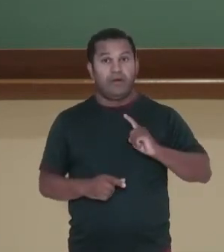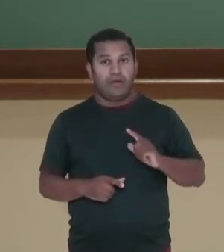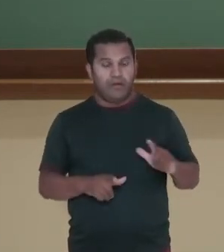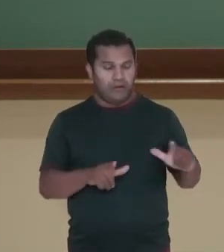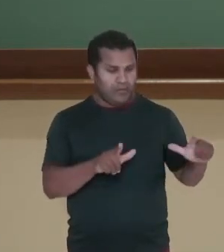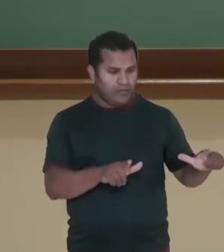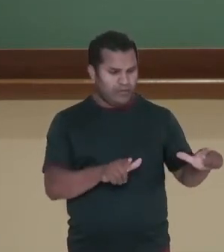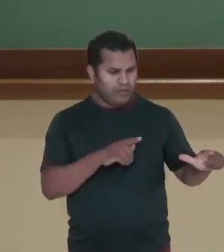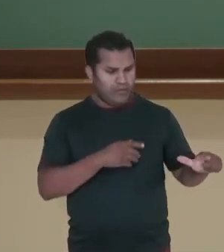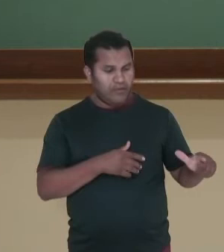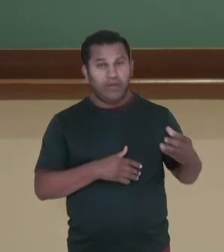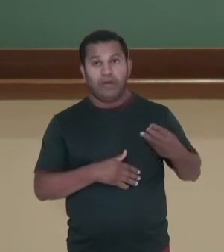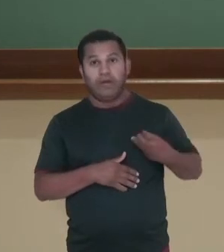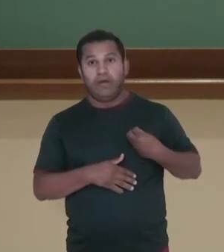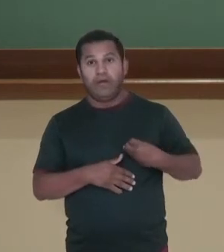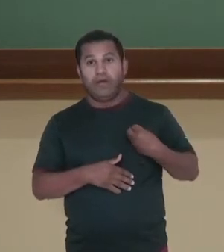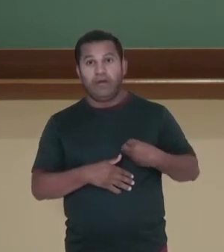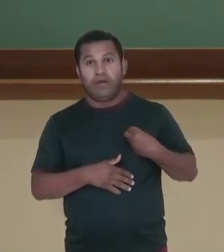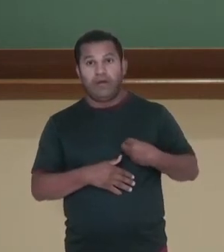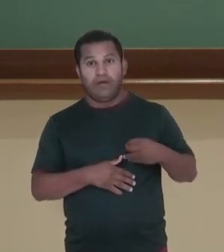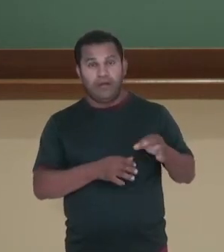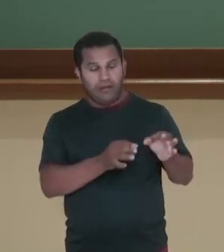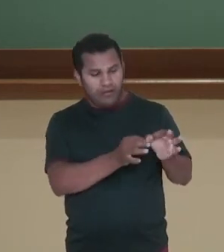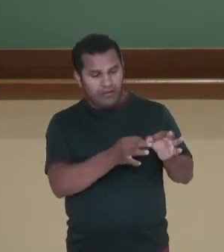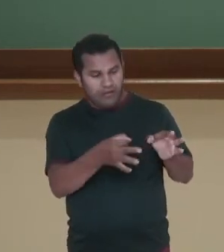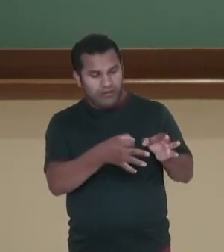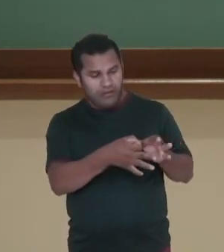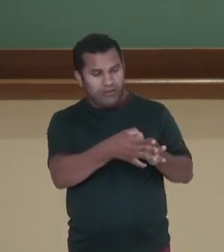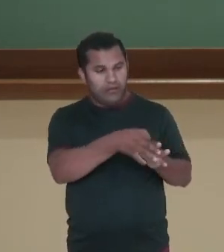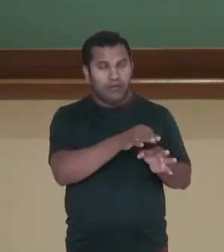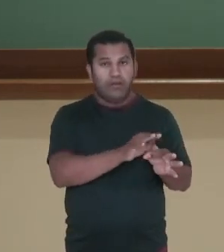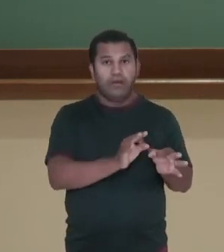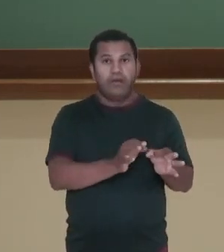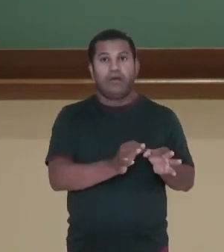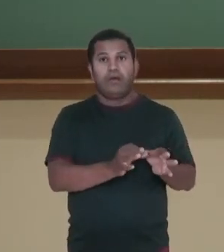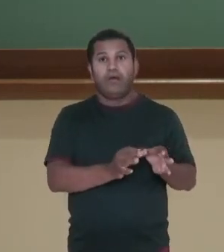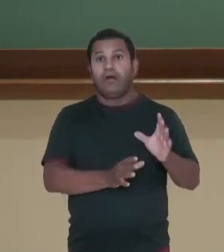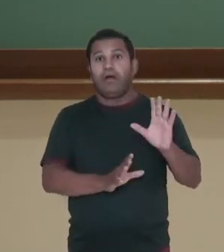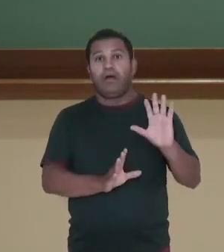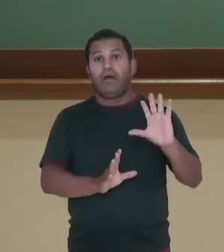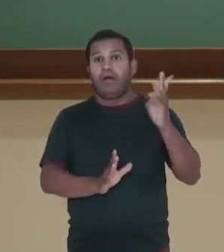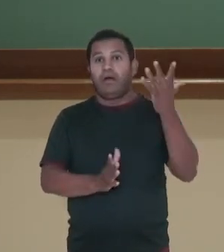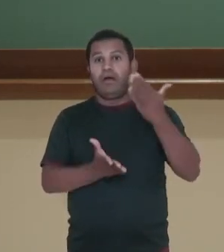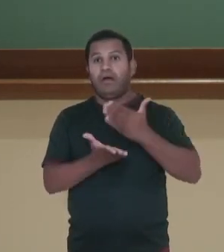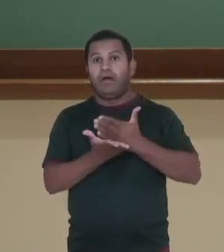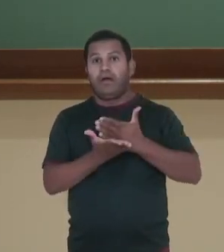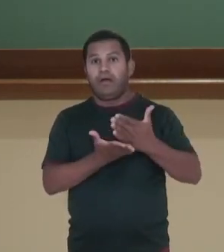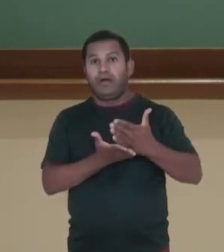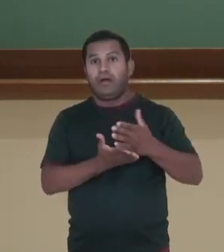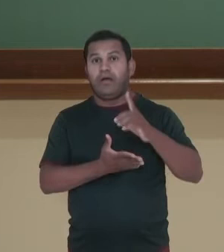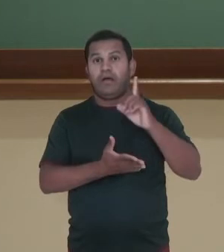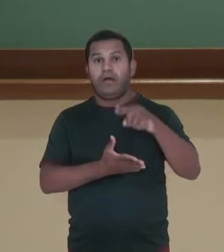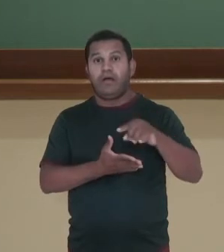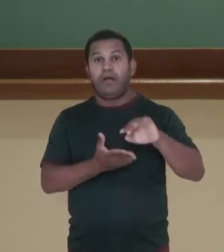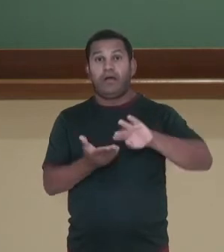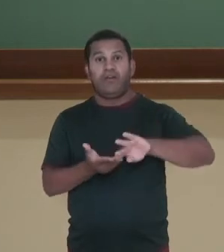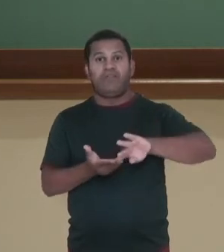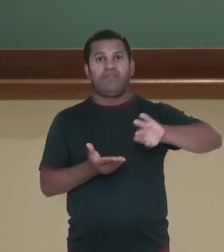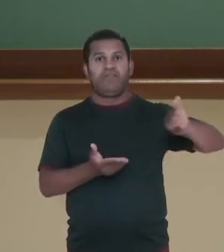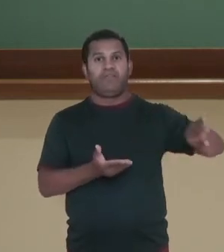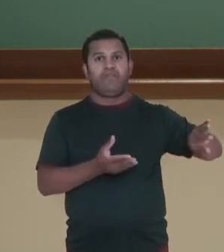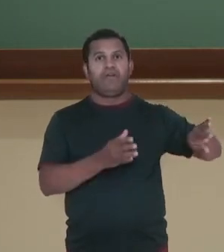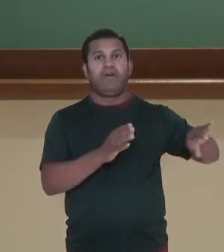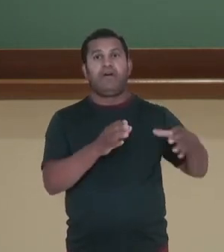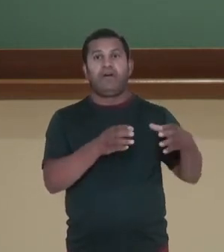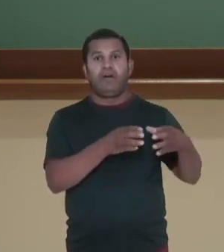momento, tem vida a partir do momento que ocorre a fecundação. Então, ocorreu a fecundação, foi in vitro, foi fora do corpo, mas eles